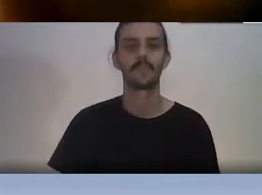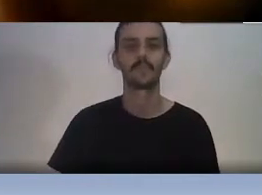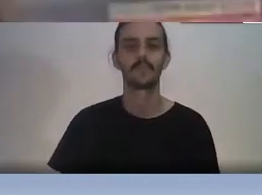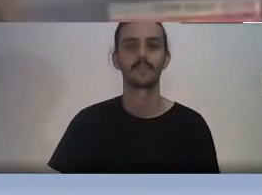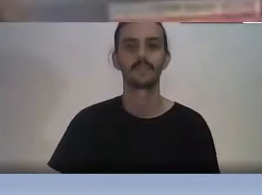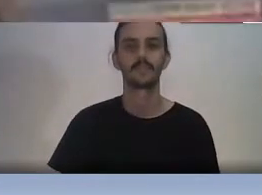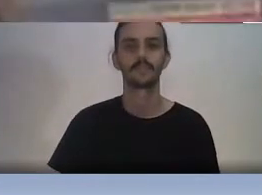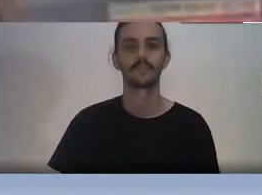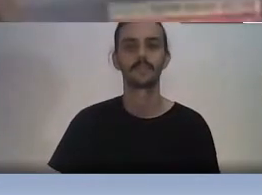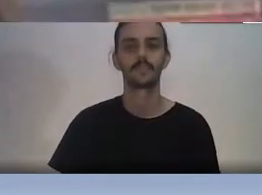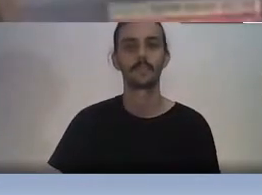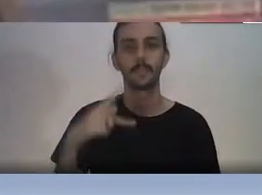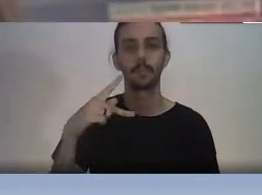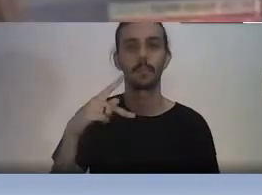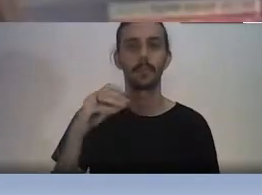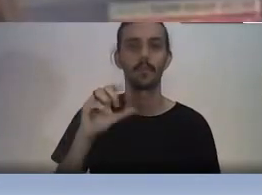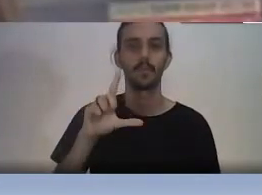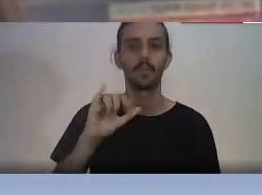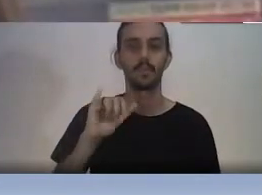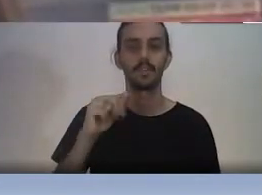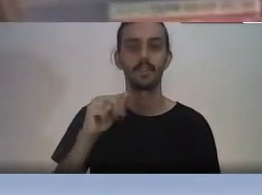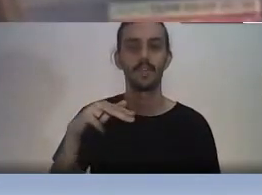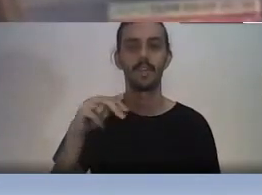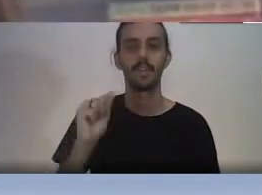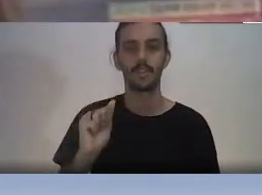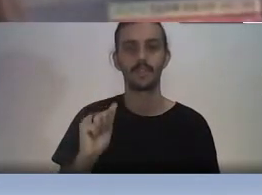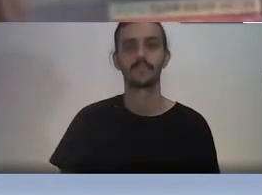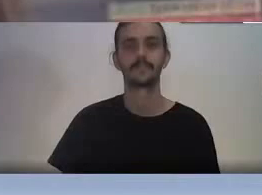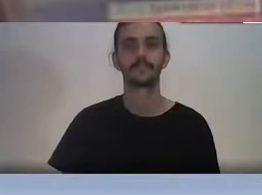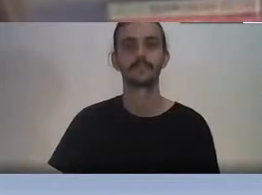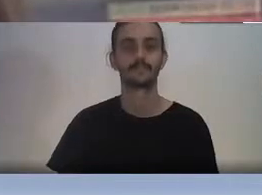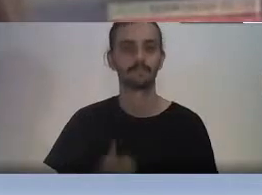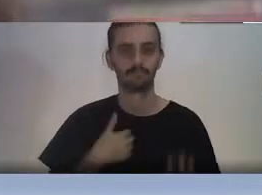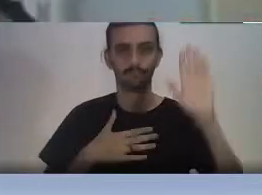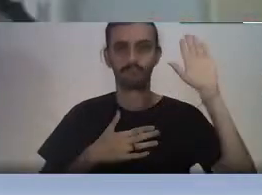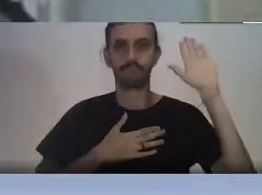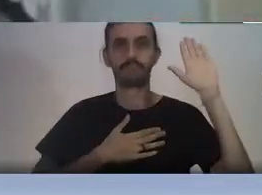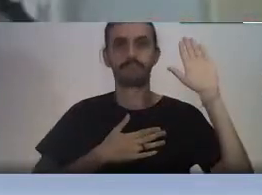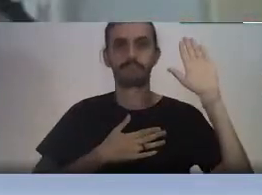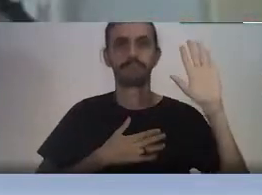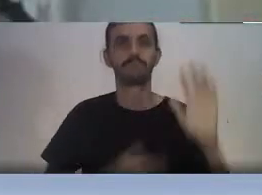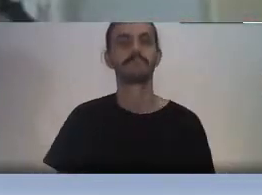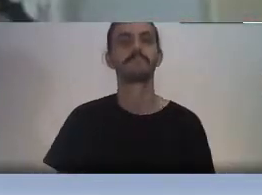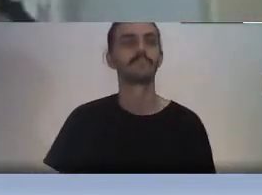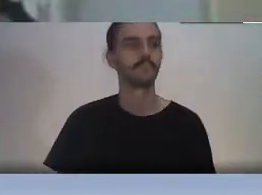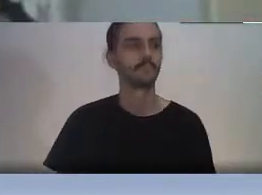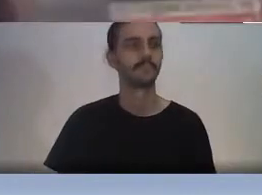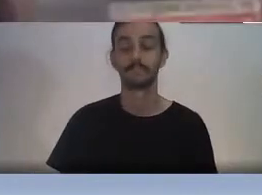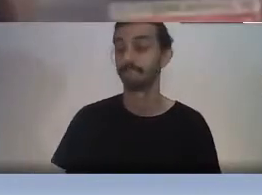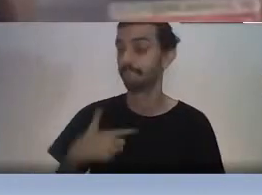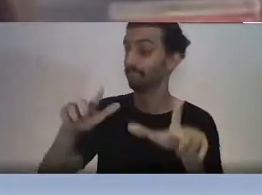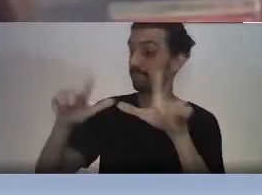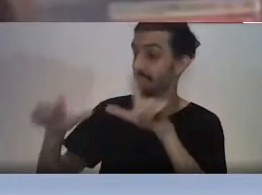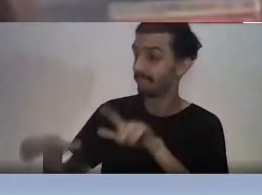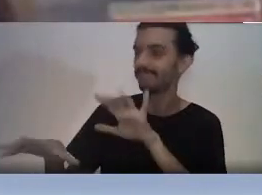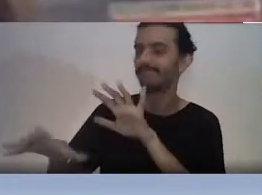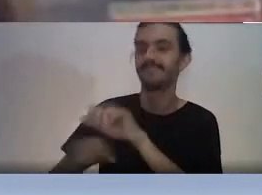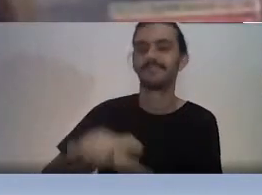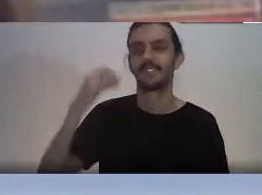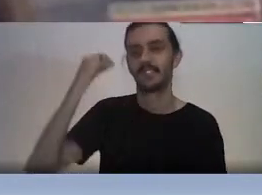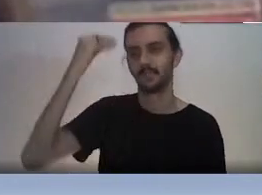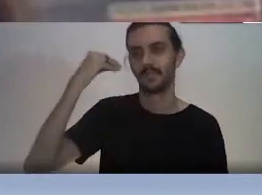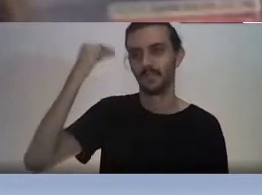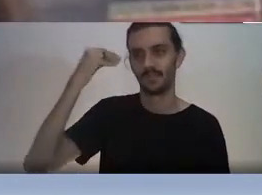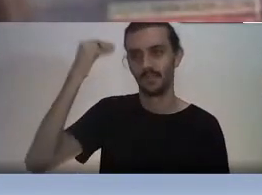Poliana Fagundes Gonçalves. Assim eu prometo. Eu lhe concedo o grau de